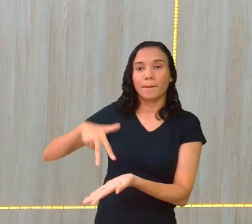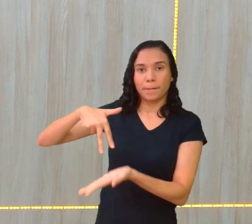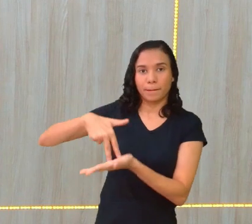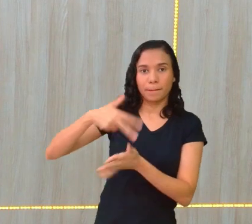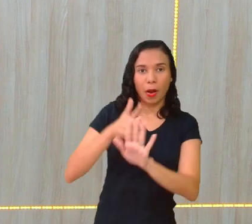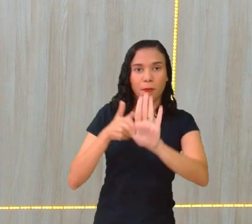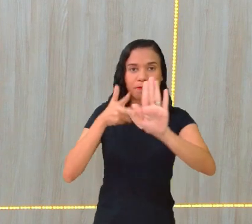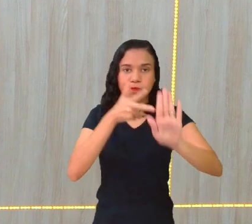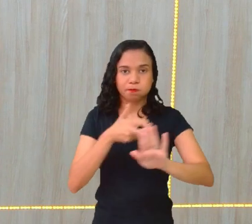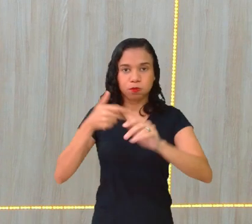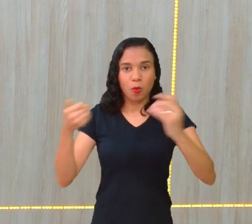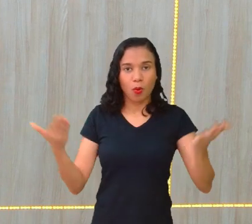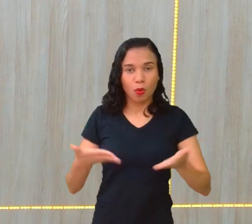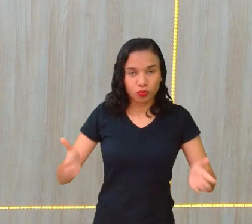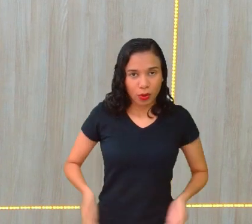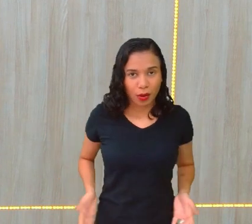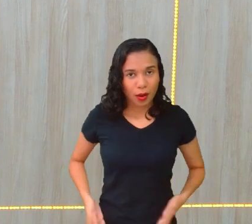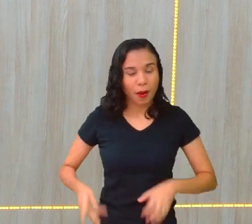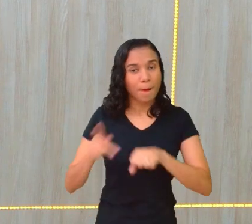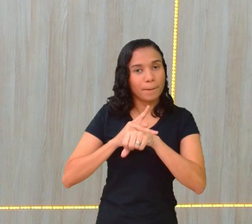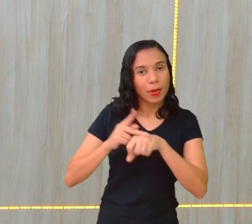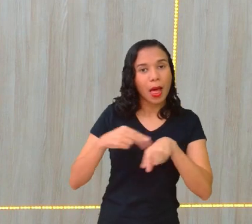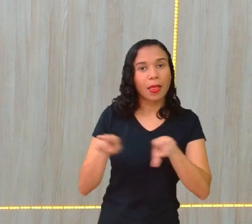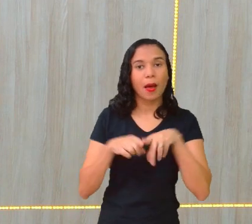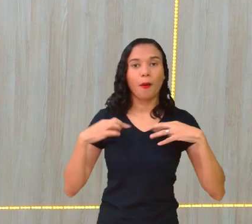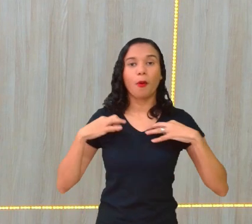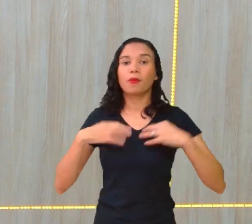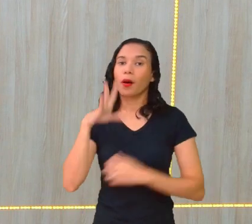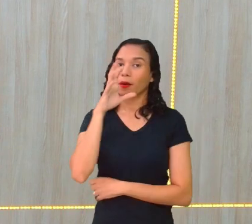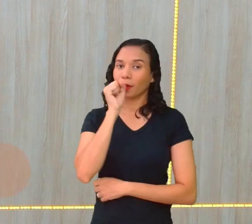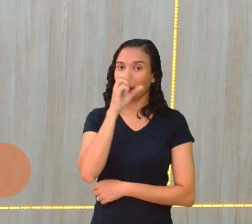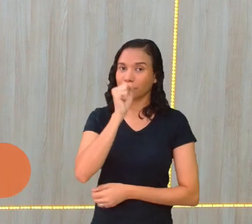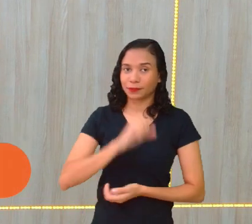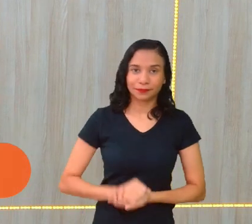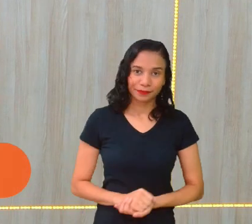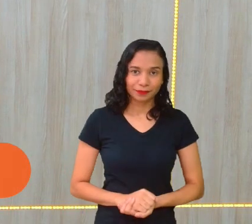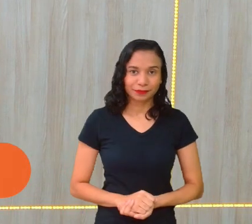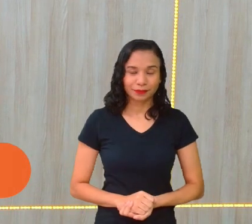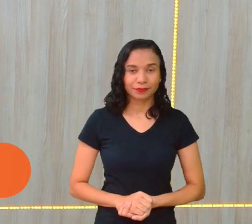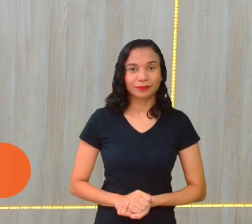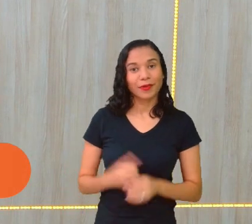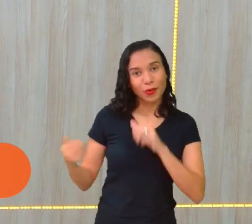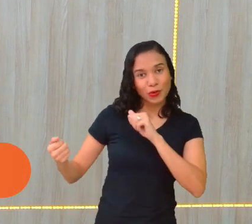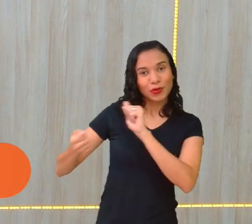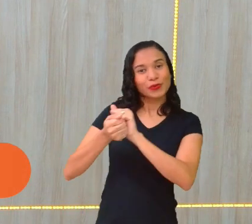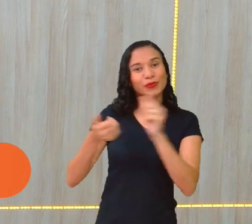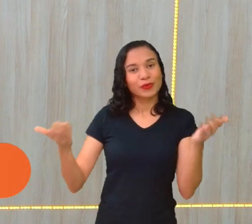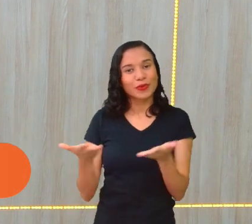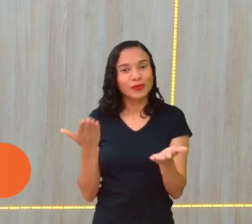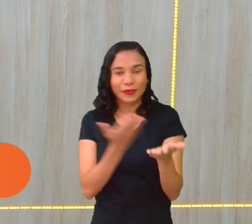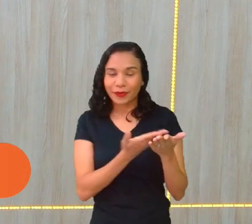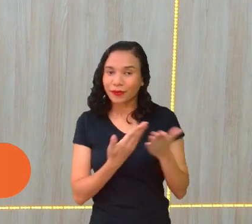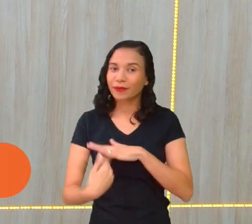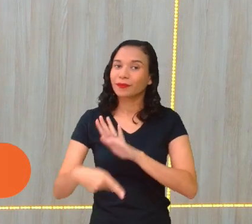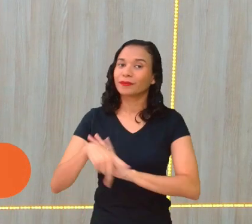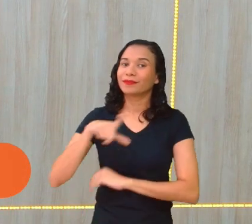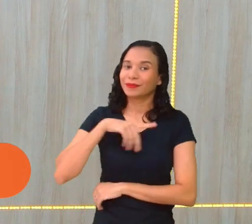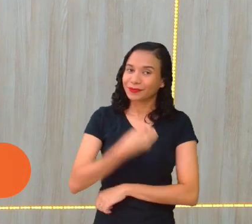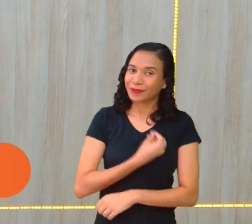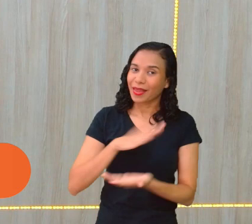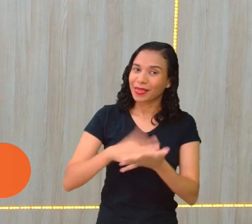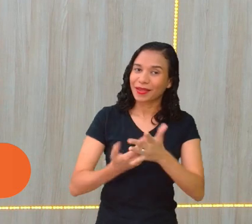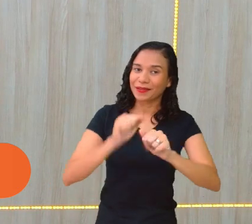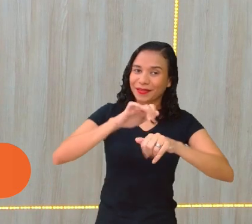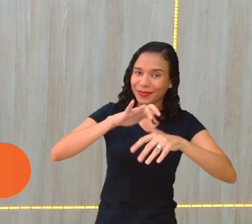diante da câmera e hoje eu visto uma calça preta e uma blusa laranja. Me acompanhando na aula de hoje, eu tenho a nossa querida